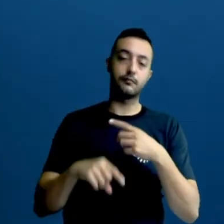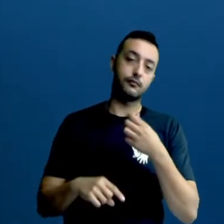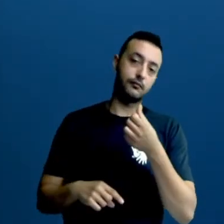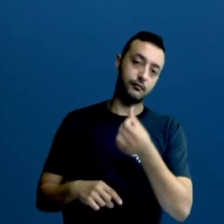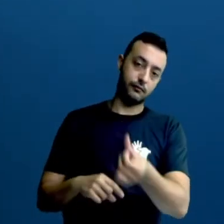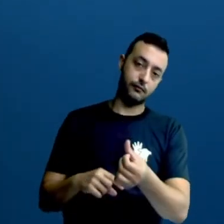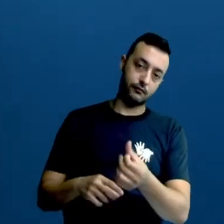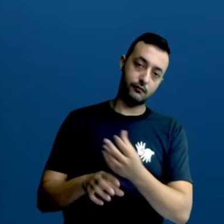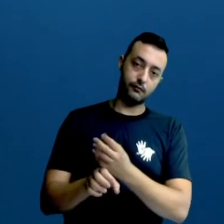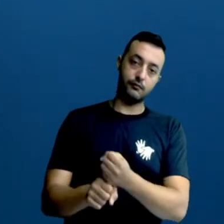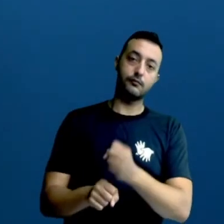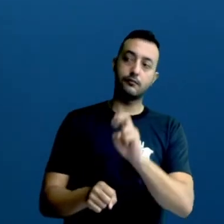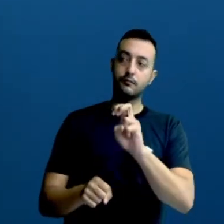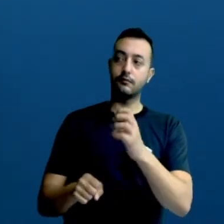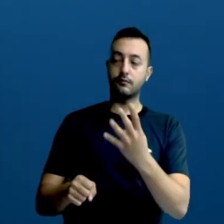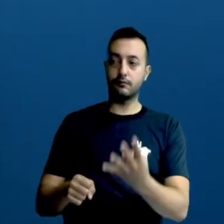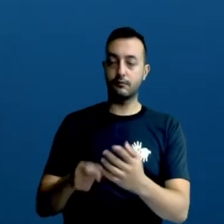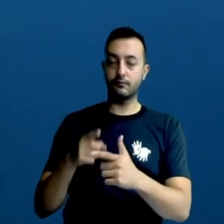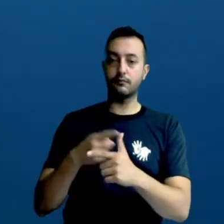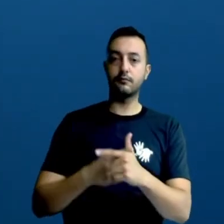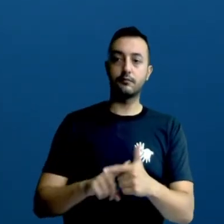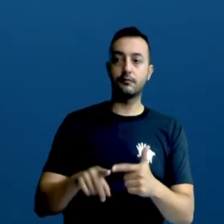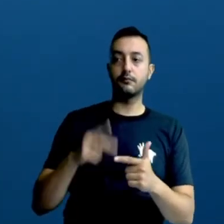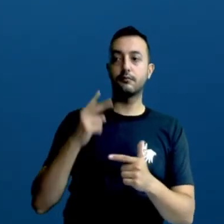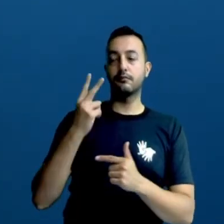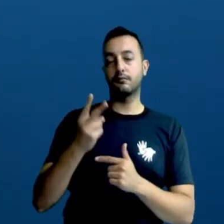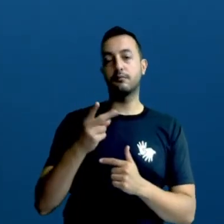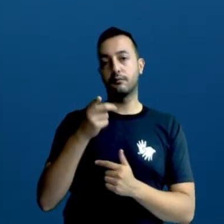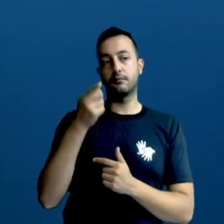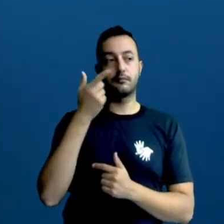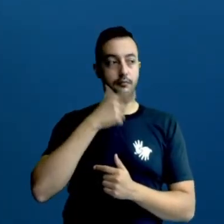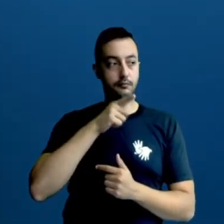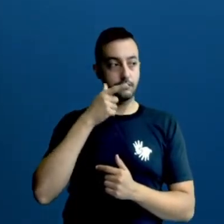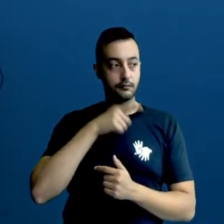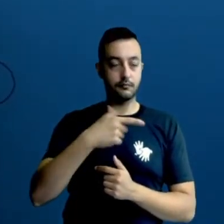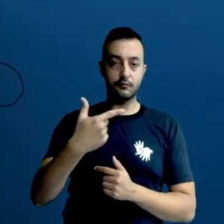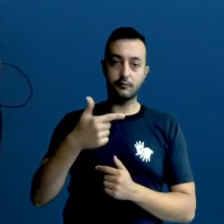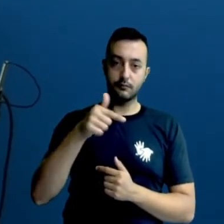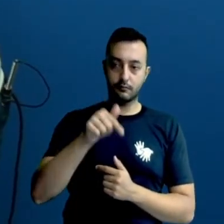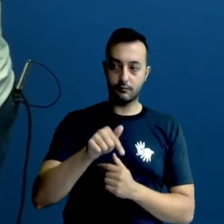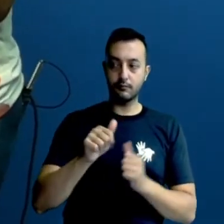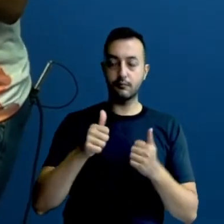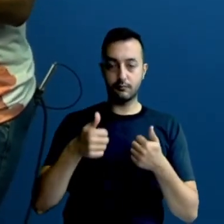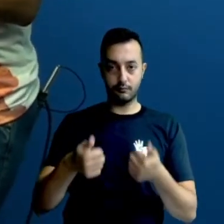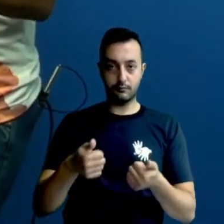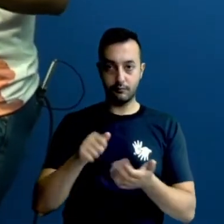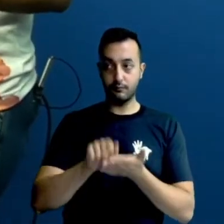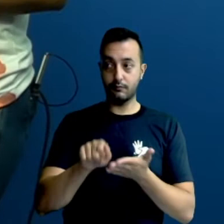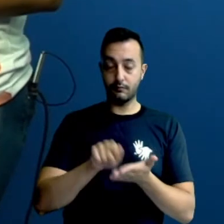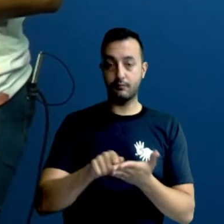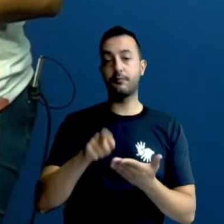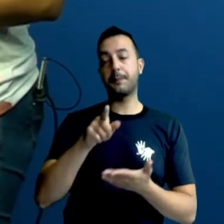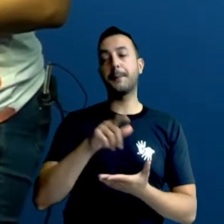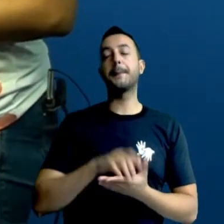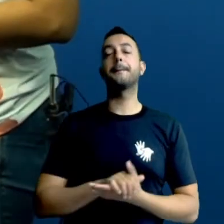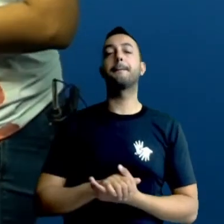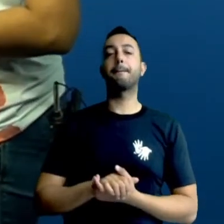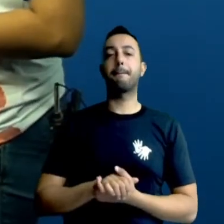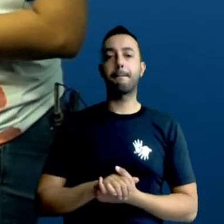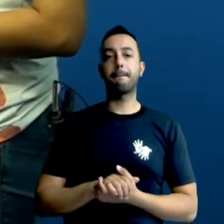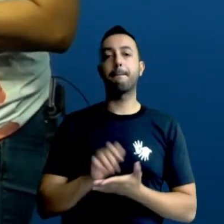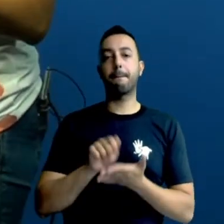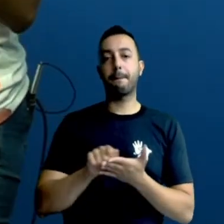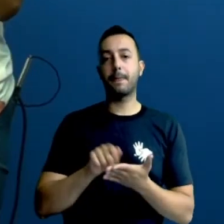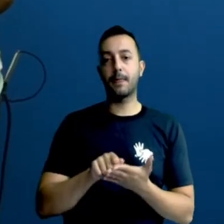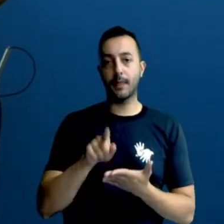é 54, dividido por 2, você vai chegar em 27 aí, tá bom? Anota essas continhas no